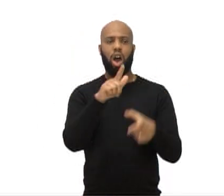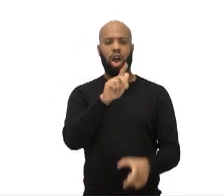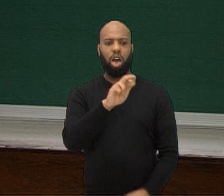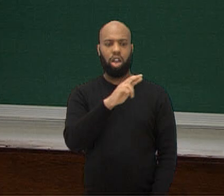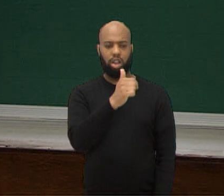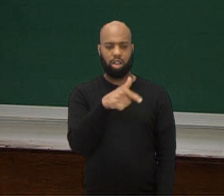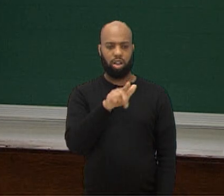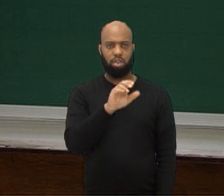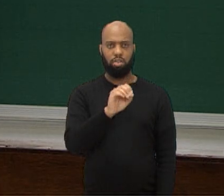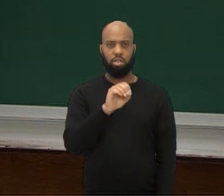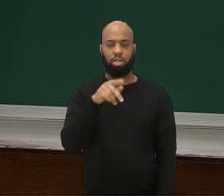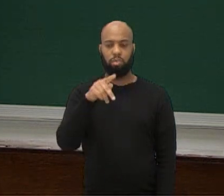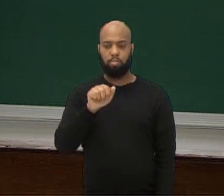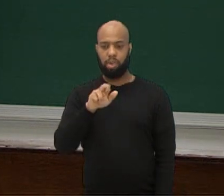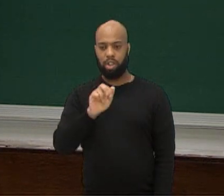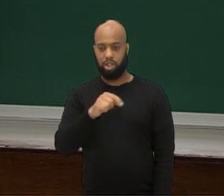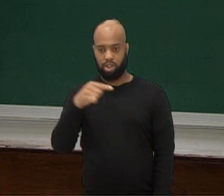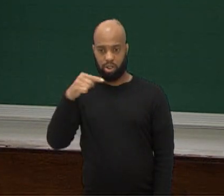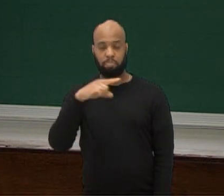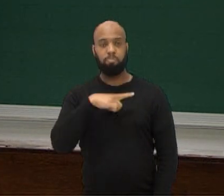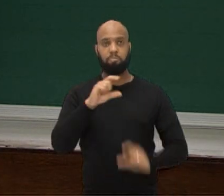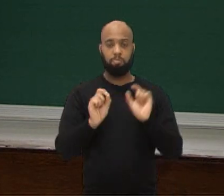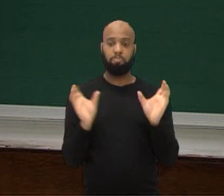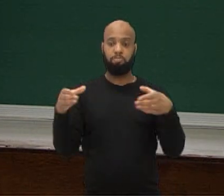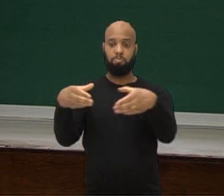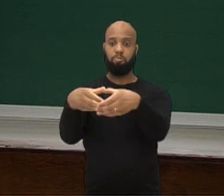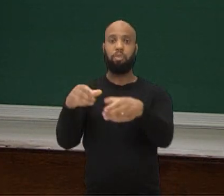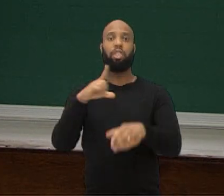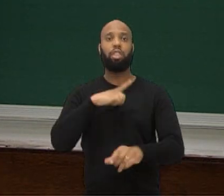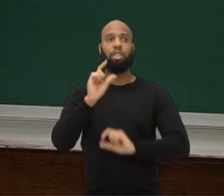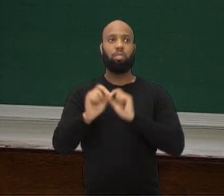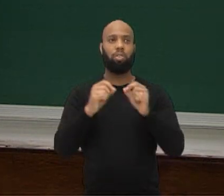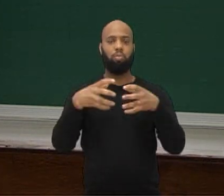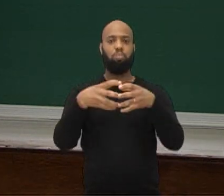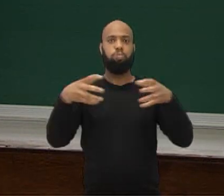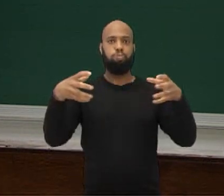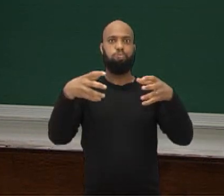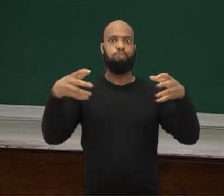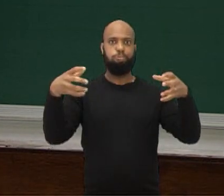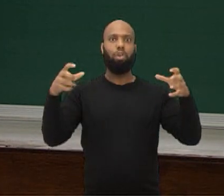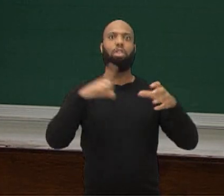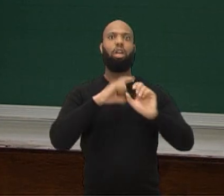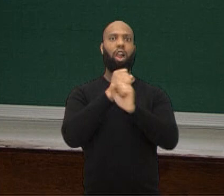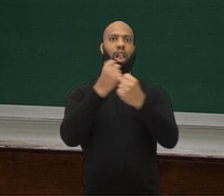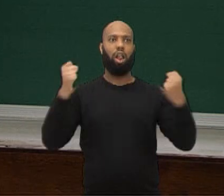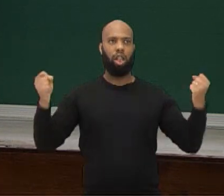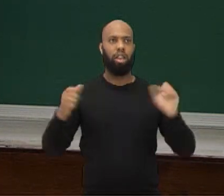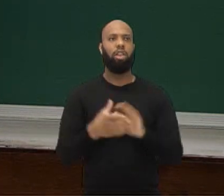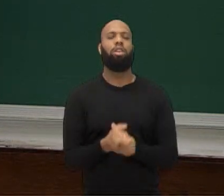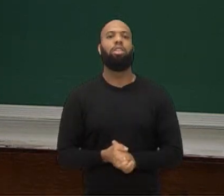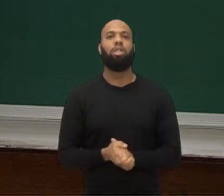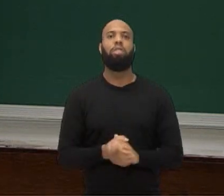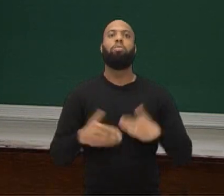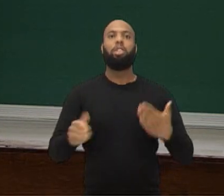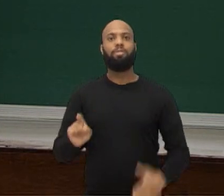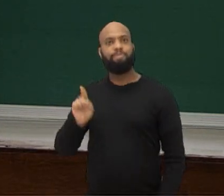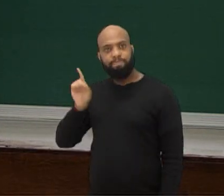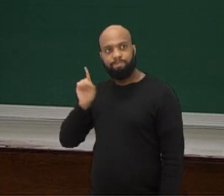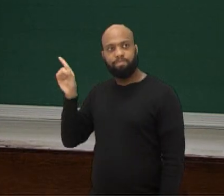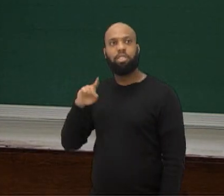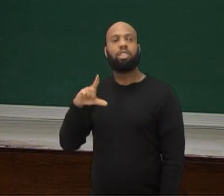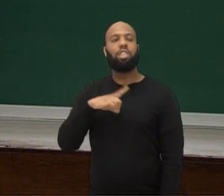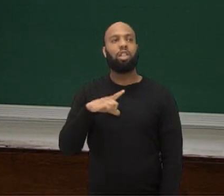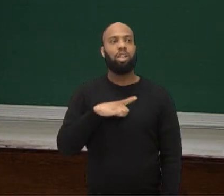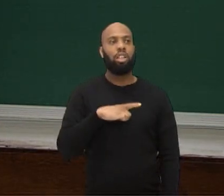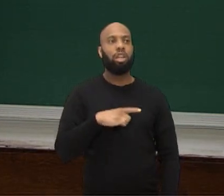percebam aqui que é uma província que tem um tamanho gigantesco. Inclusive, nessa província